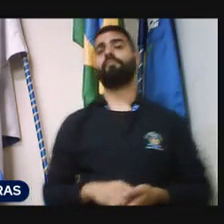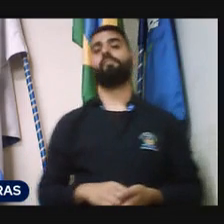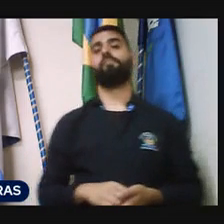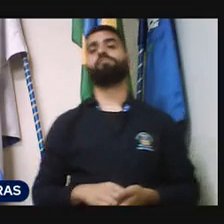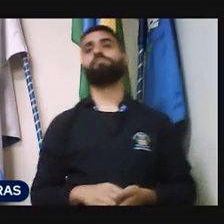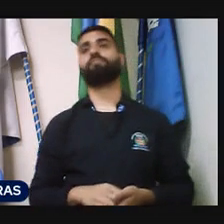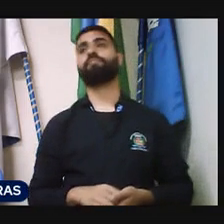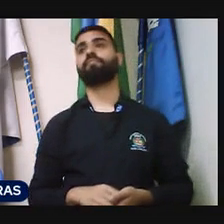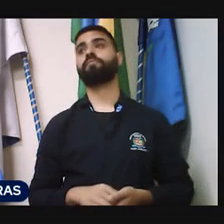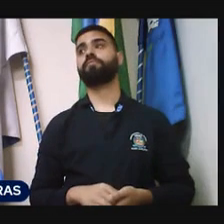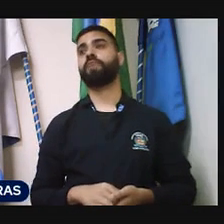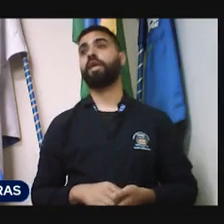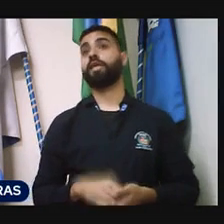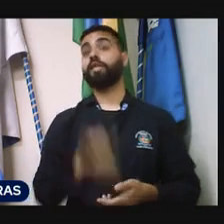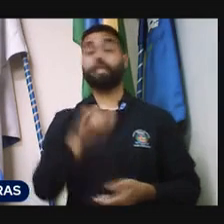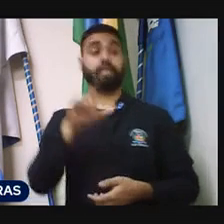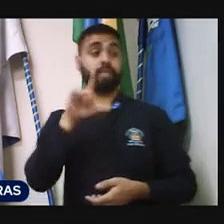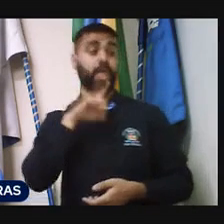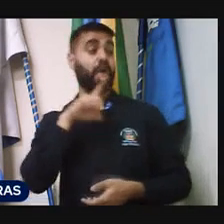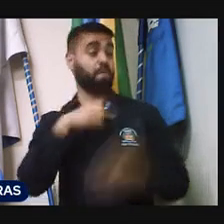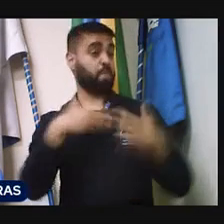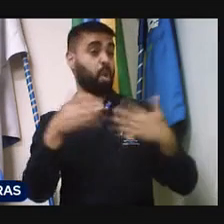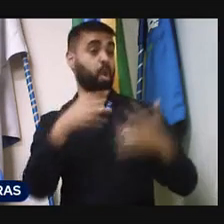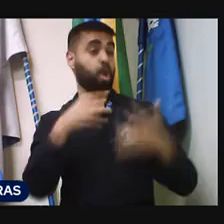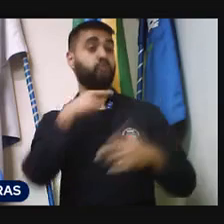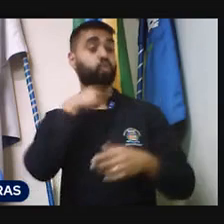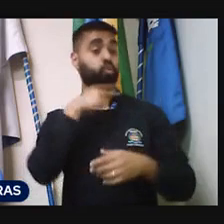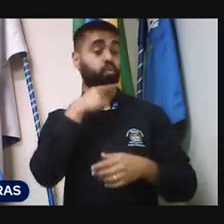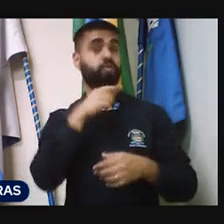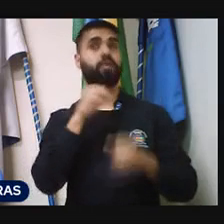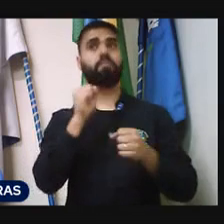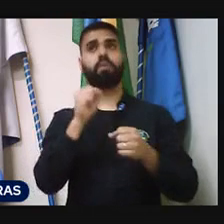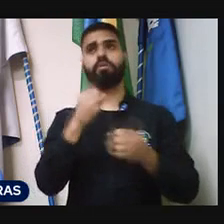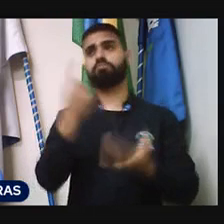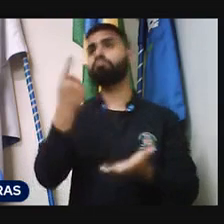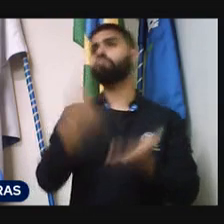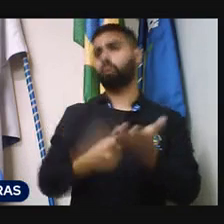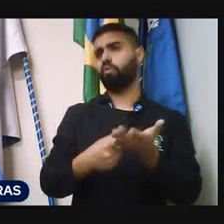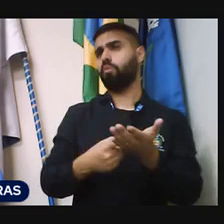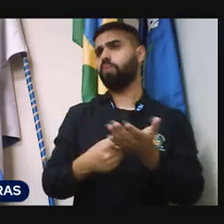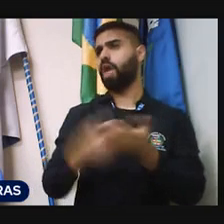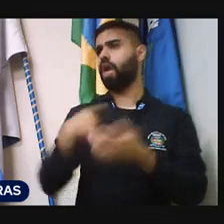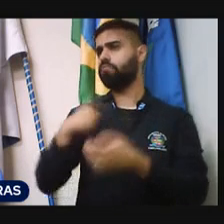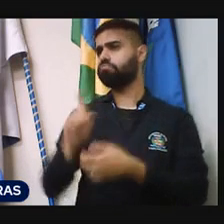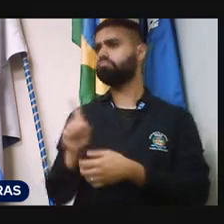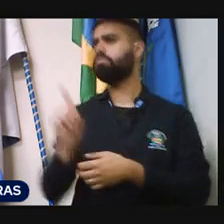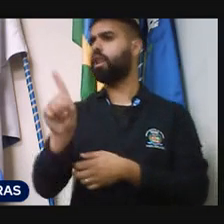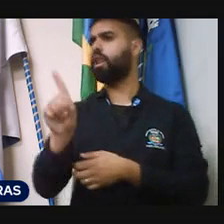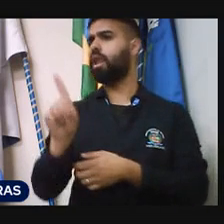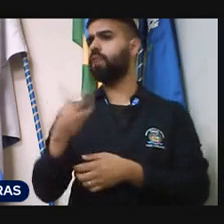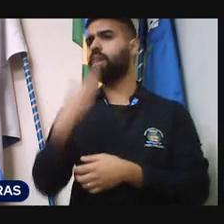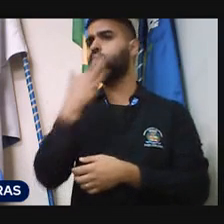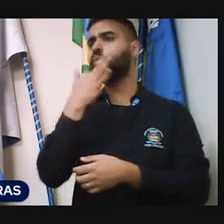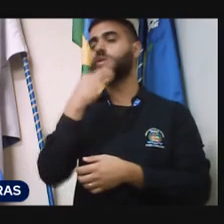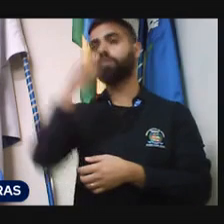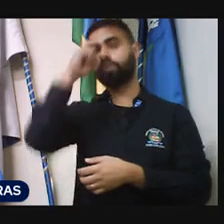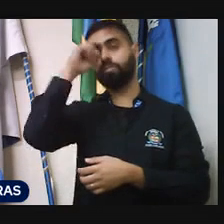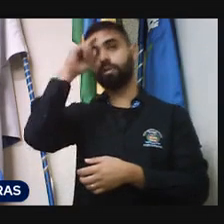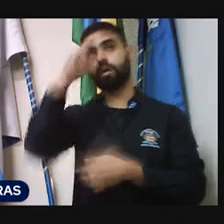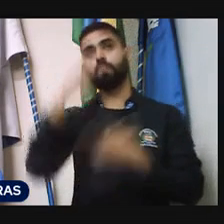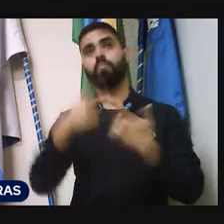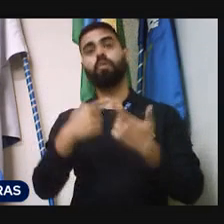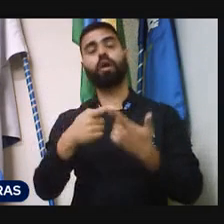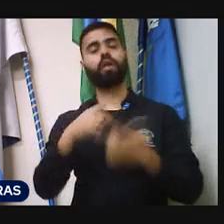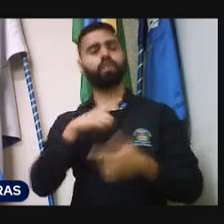isso e quem ainda tem essa dúvida que vá né Marque uma visita pessoalmente no hospital eu